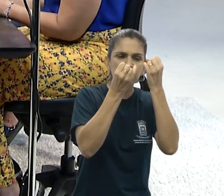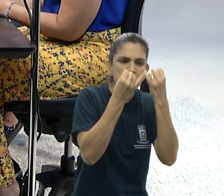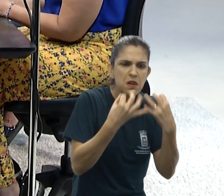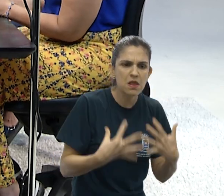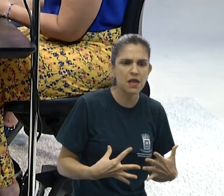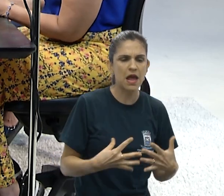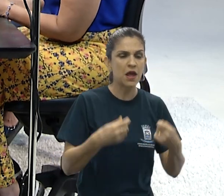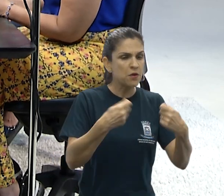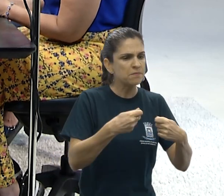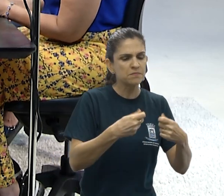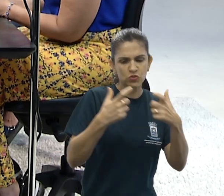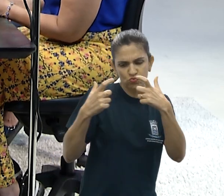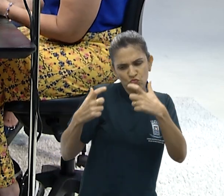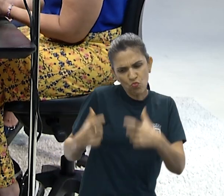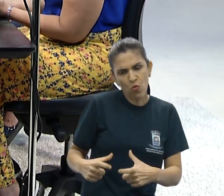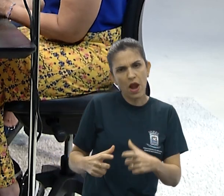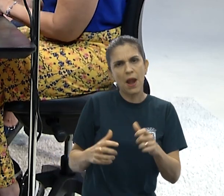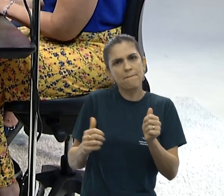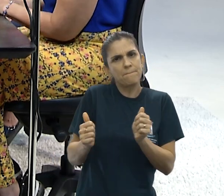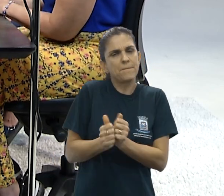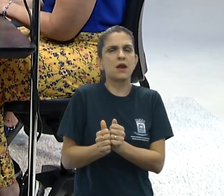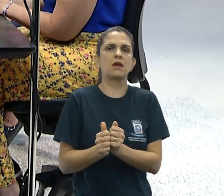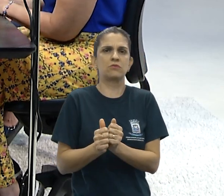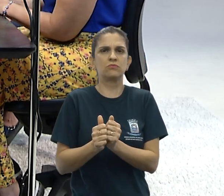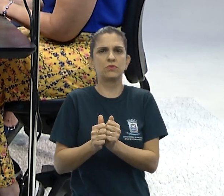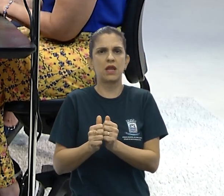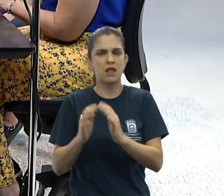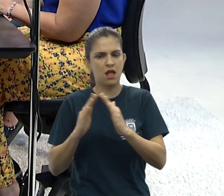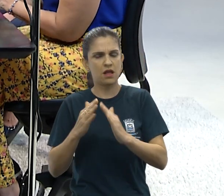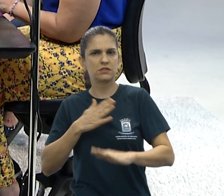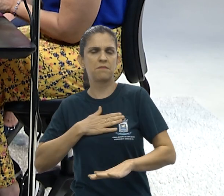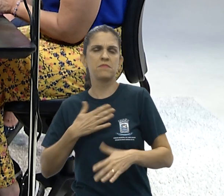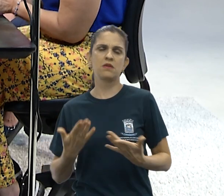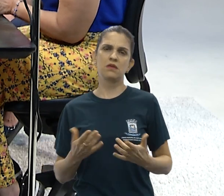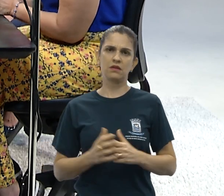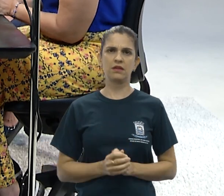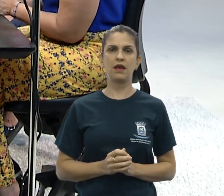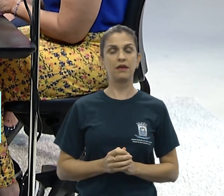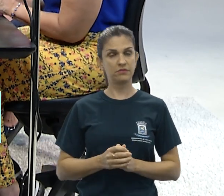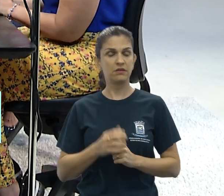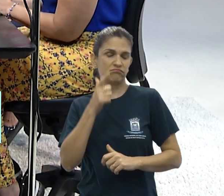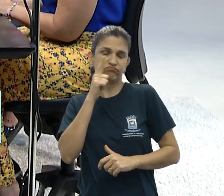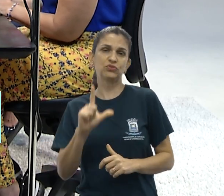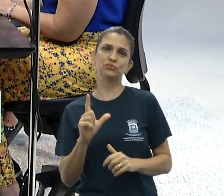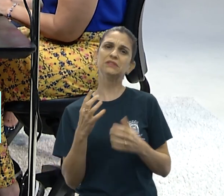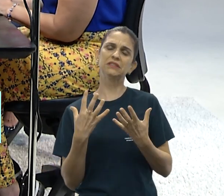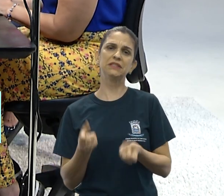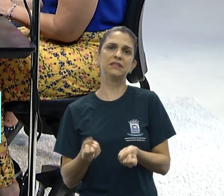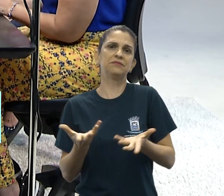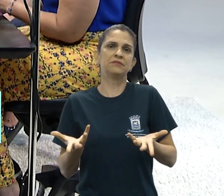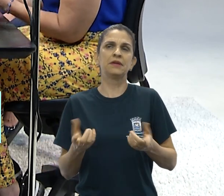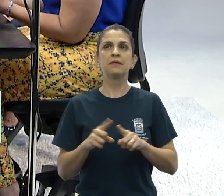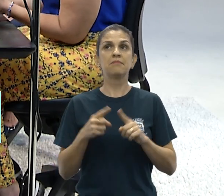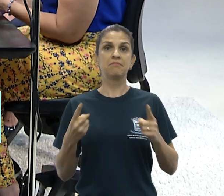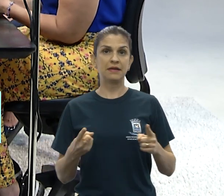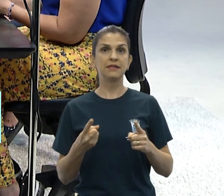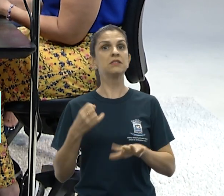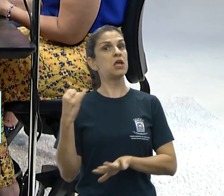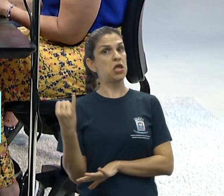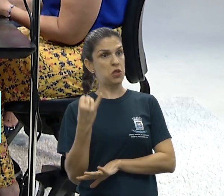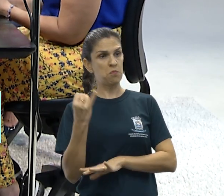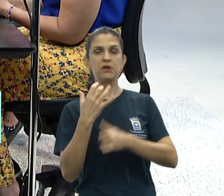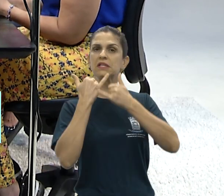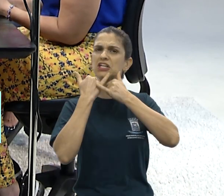de um lugar mais próximo da minha casa, com certeza eu teria conseguido. Por isso é a importância desse podcast. Quero